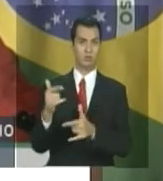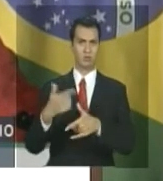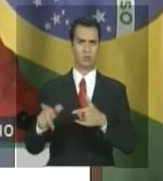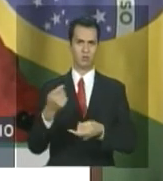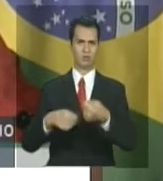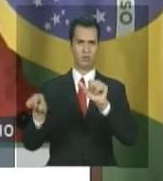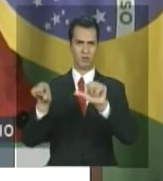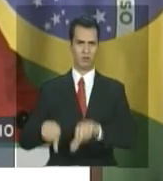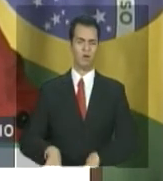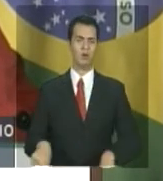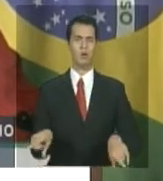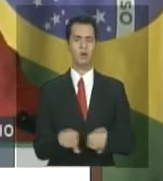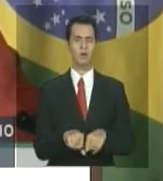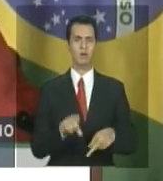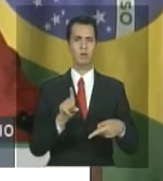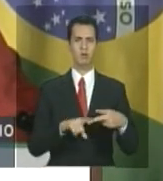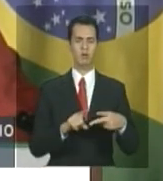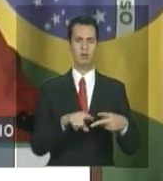somados à liderança